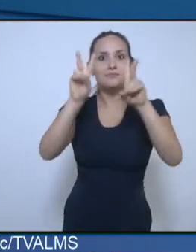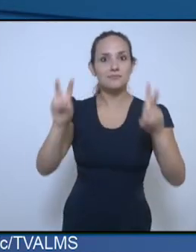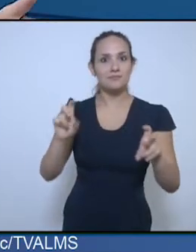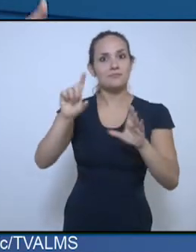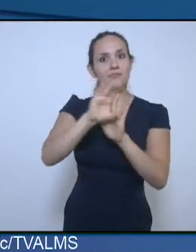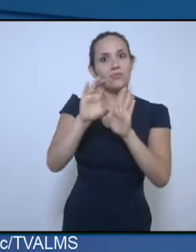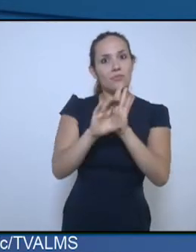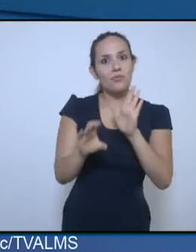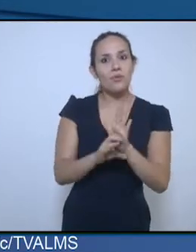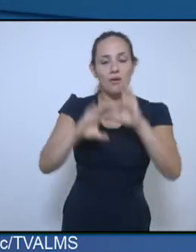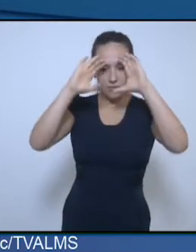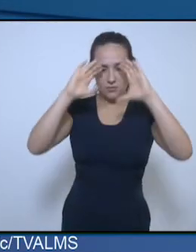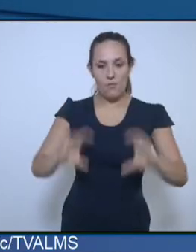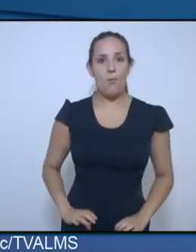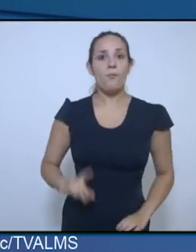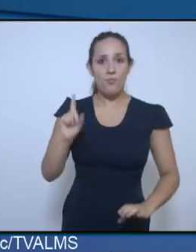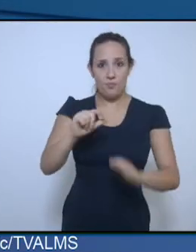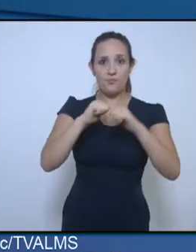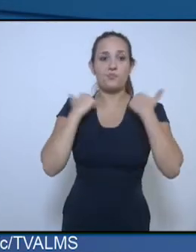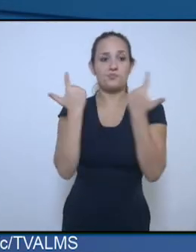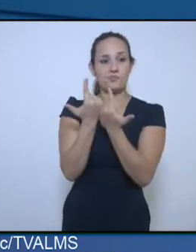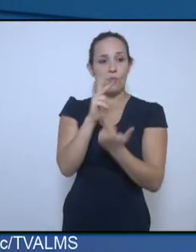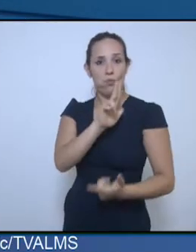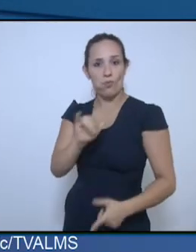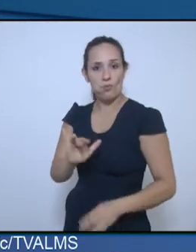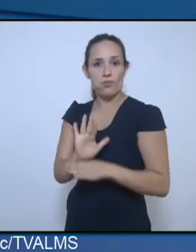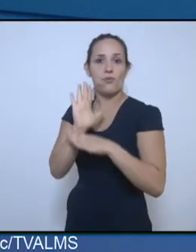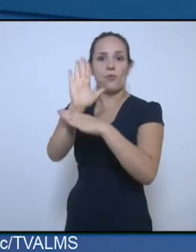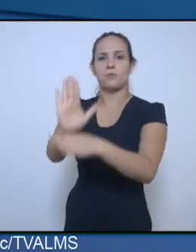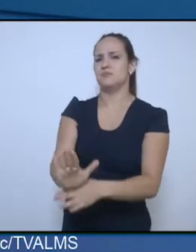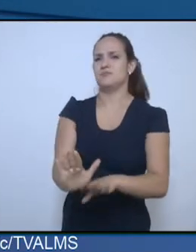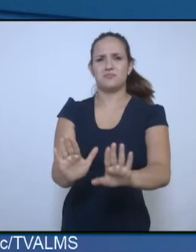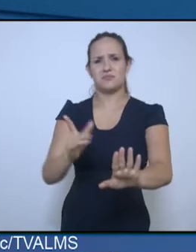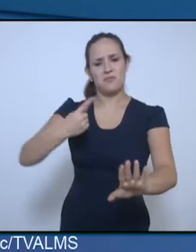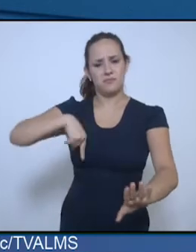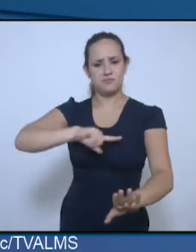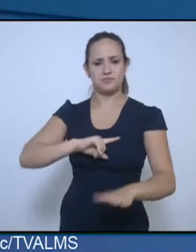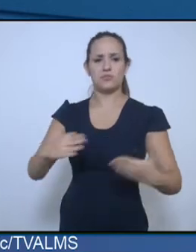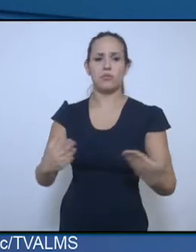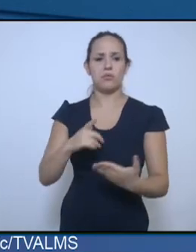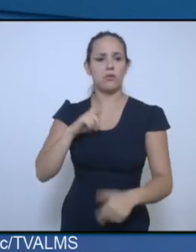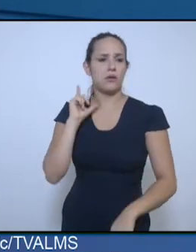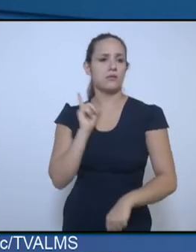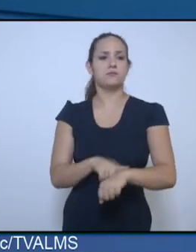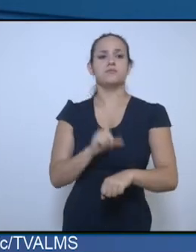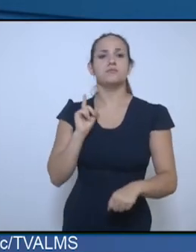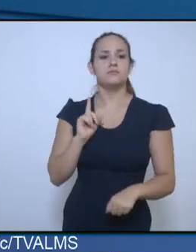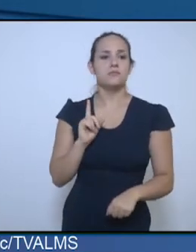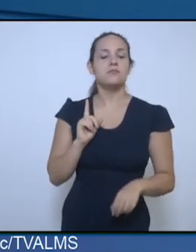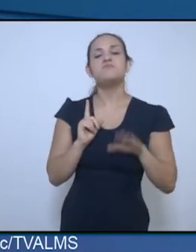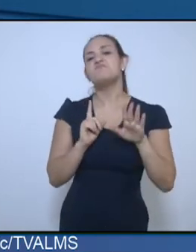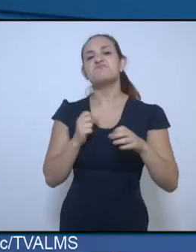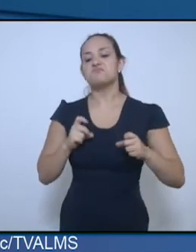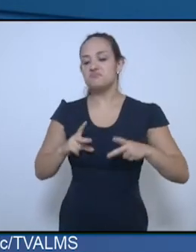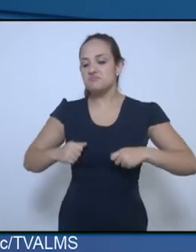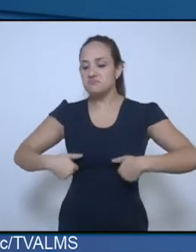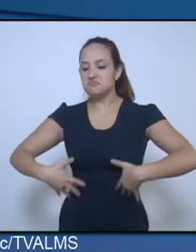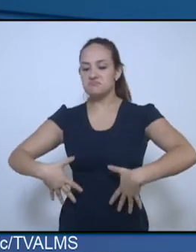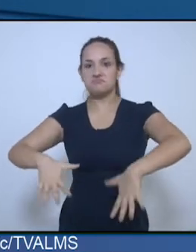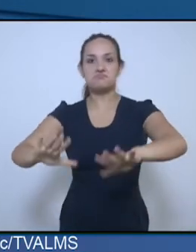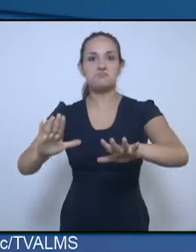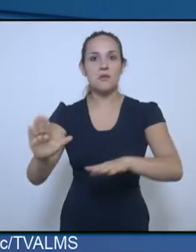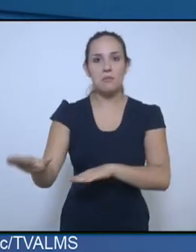cidadania patrocinadas pela Assembleia Legislativa. Nós não podemos, nos tempos de hoje, deixar essa